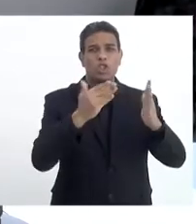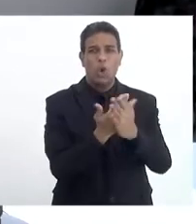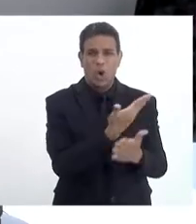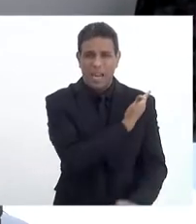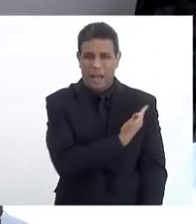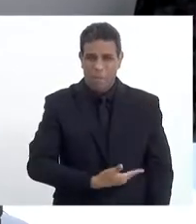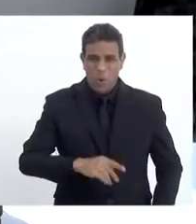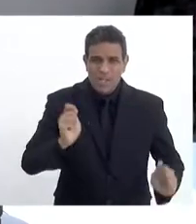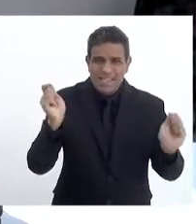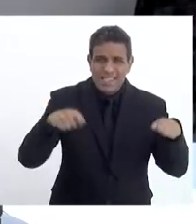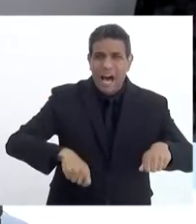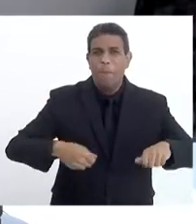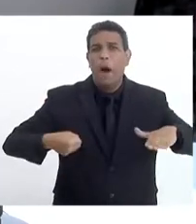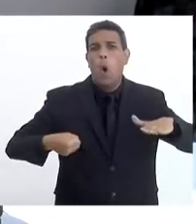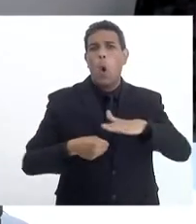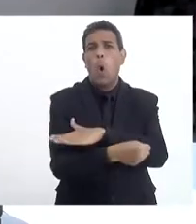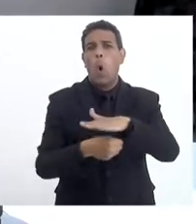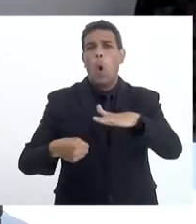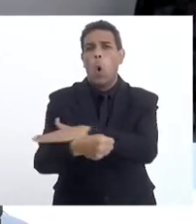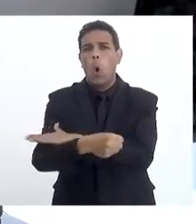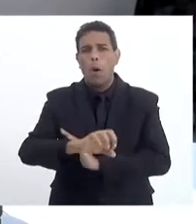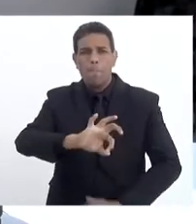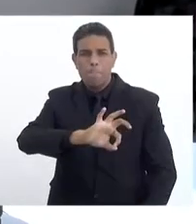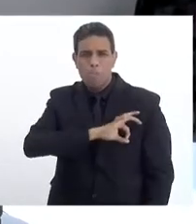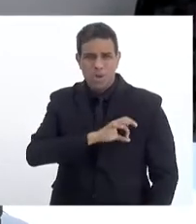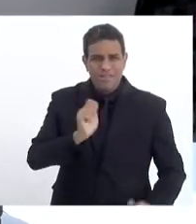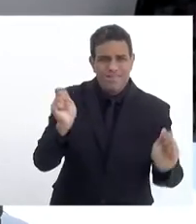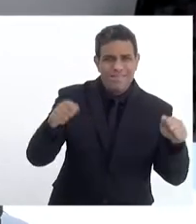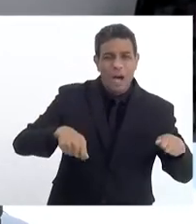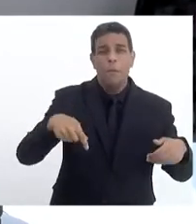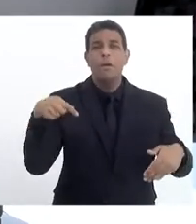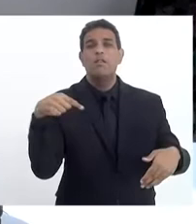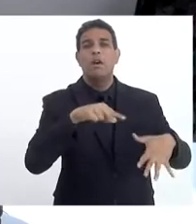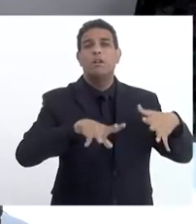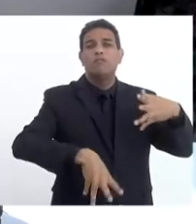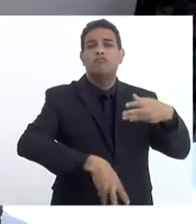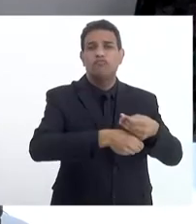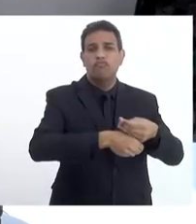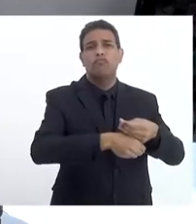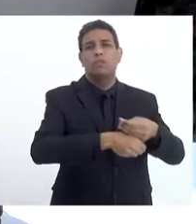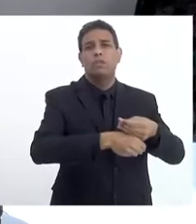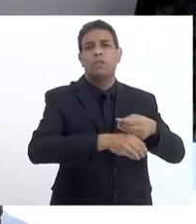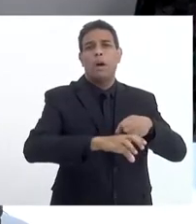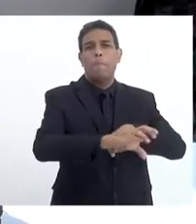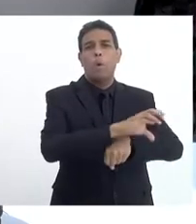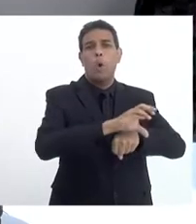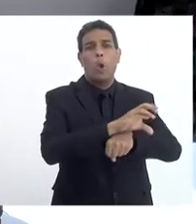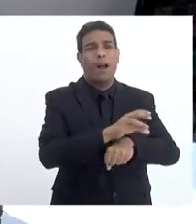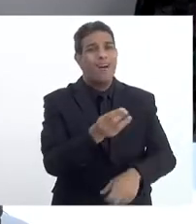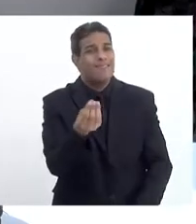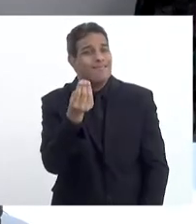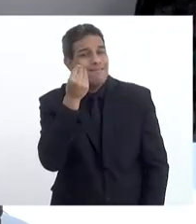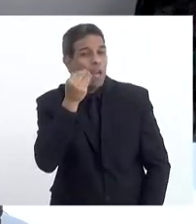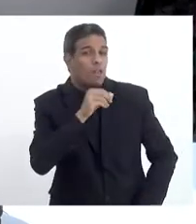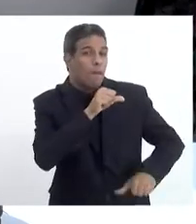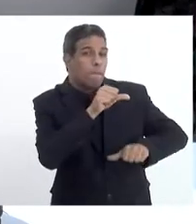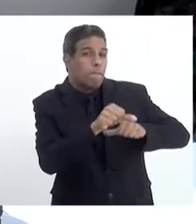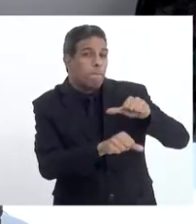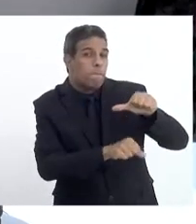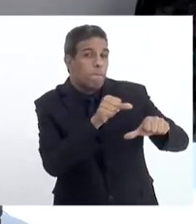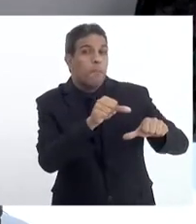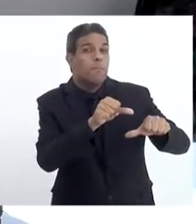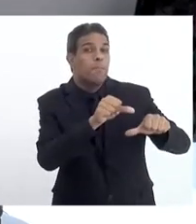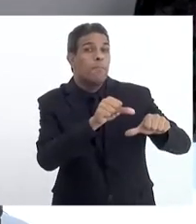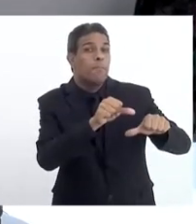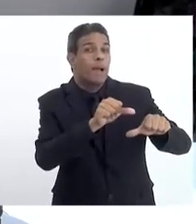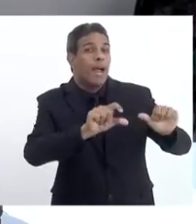E, além do mais, a ementa que o deputado tenta transformar em